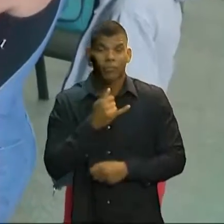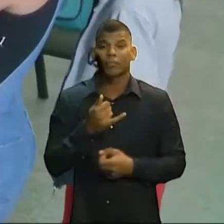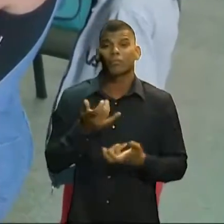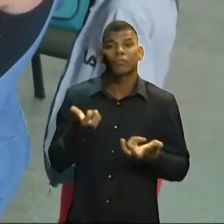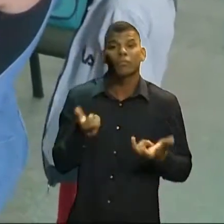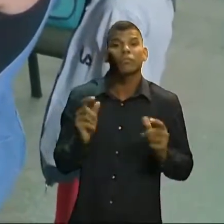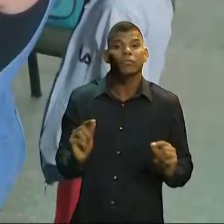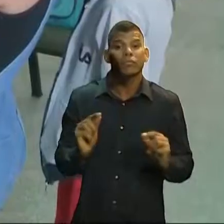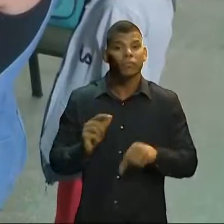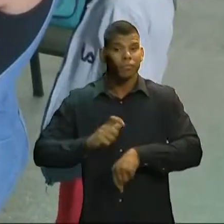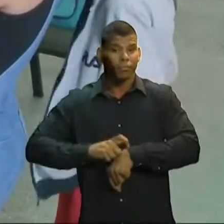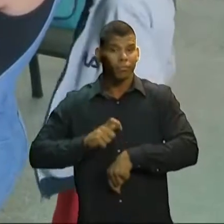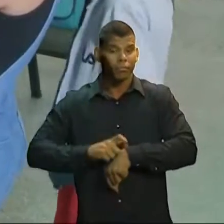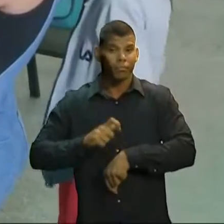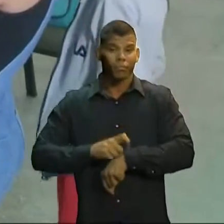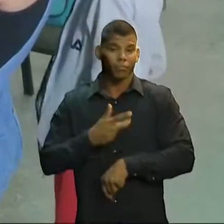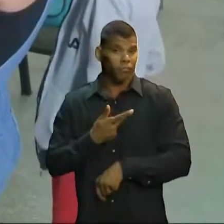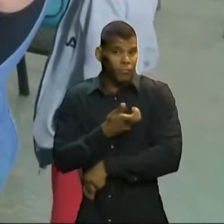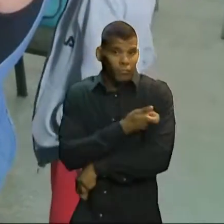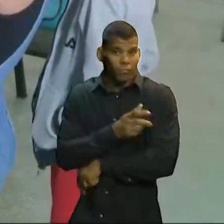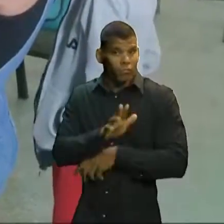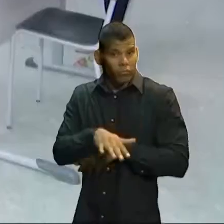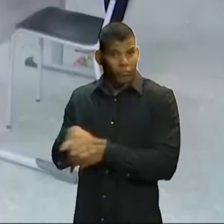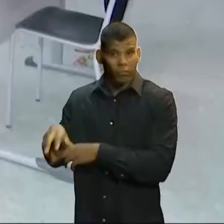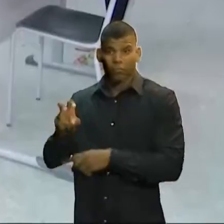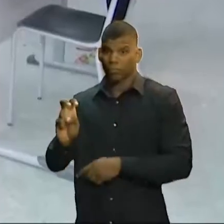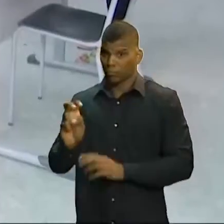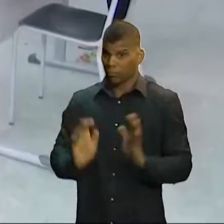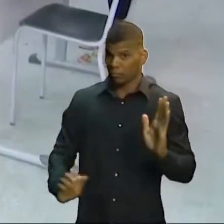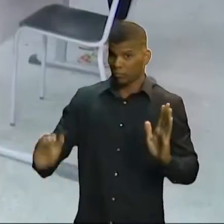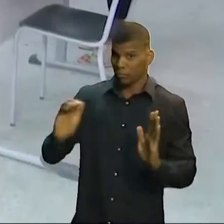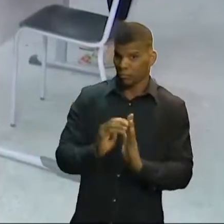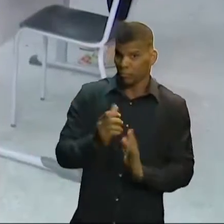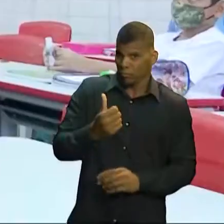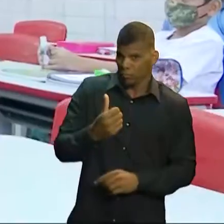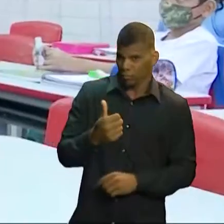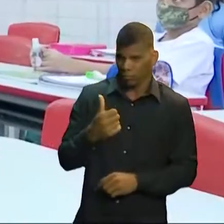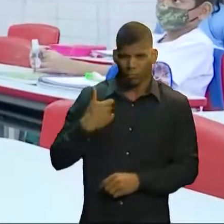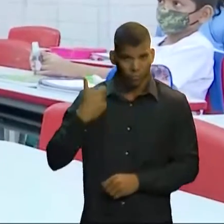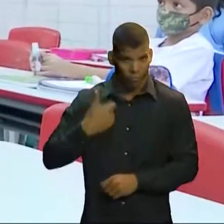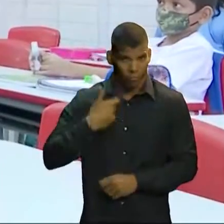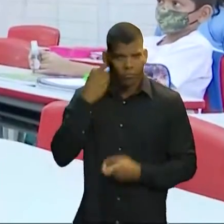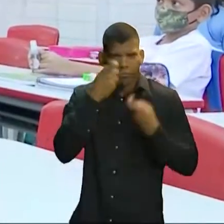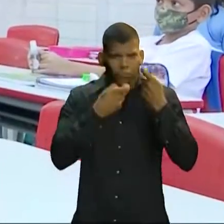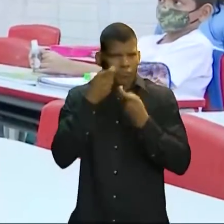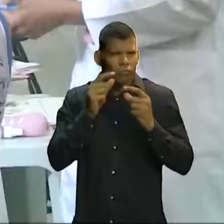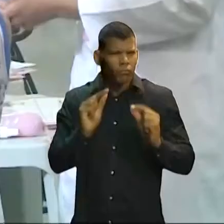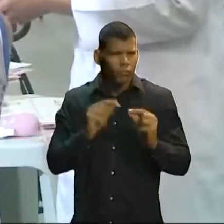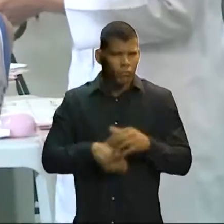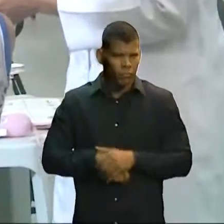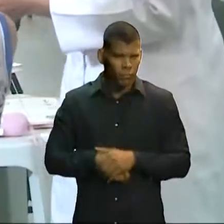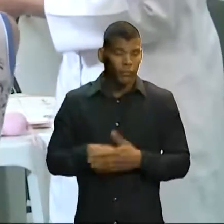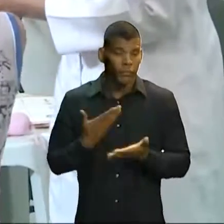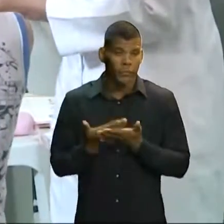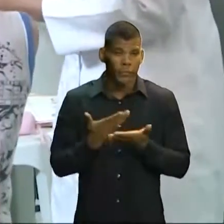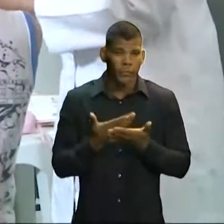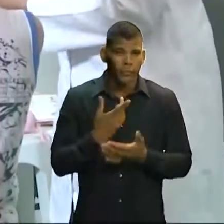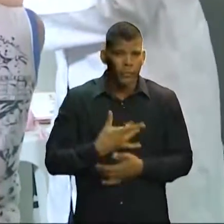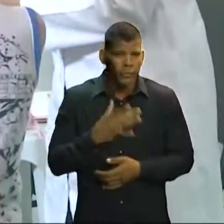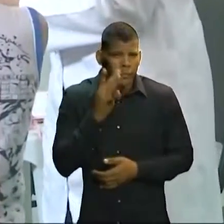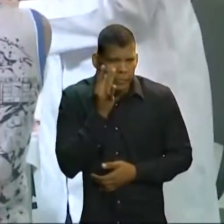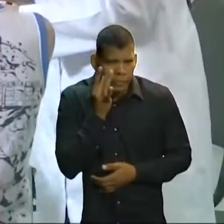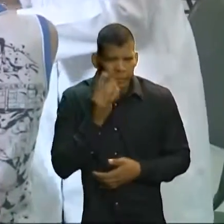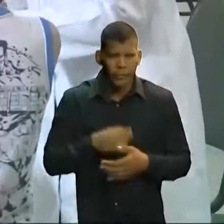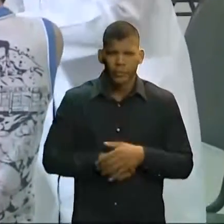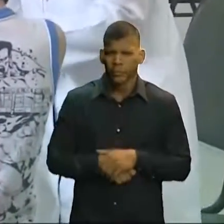hora de vacinar as crianças de 5 a 11 anos, preocupados principalmente com as aulas presenciais. No último dia 15 de